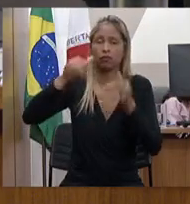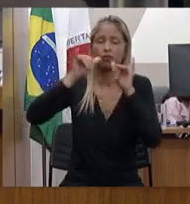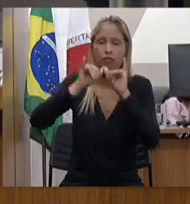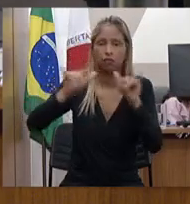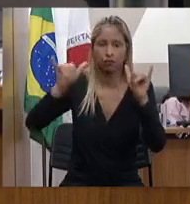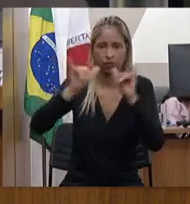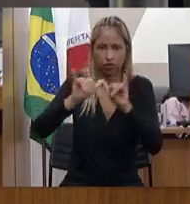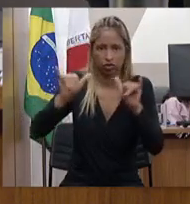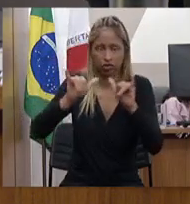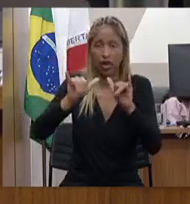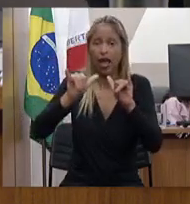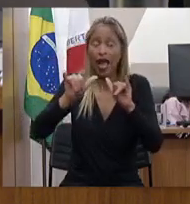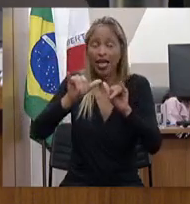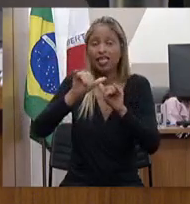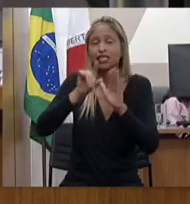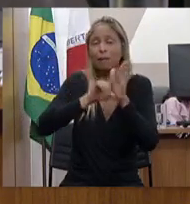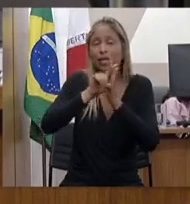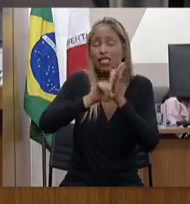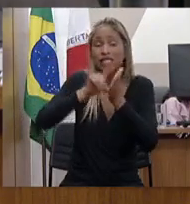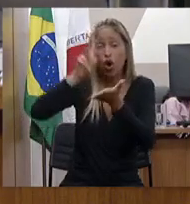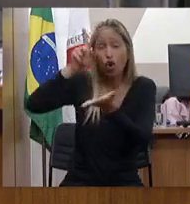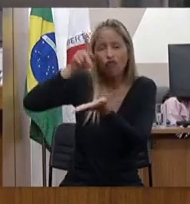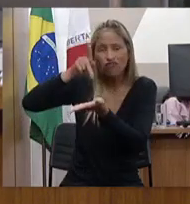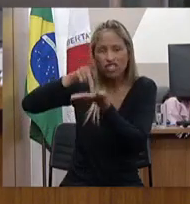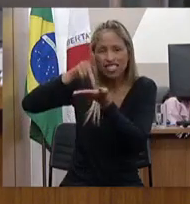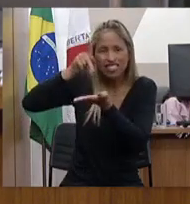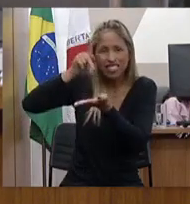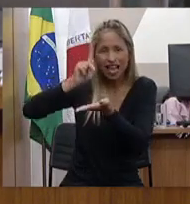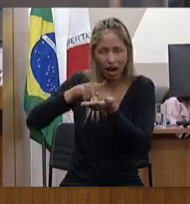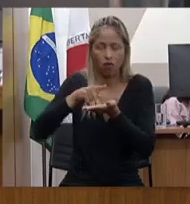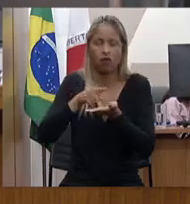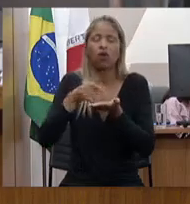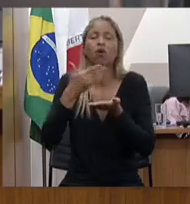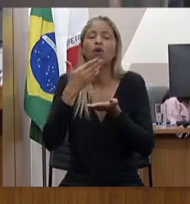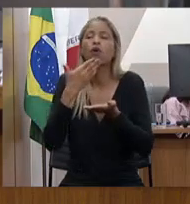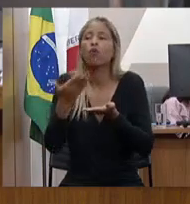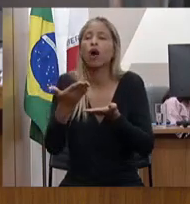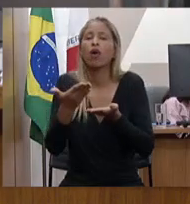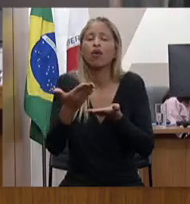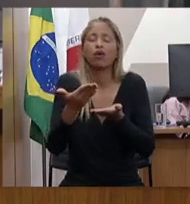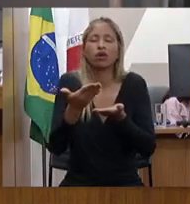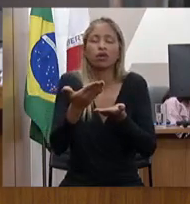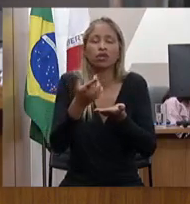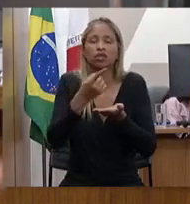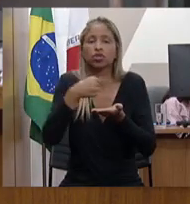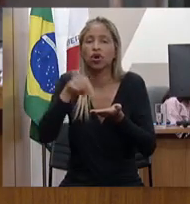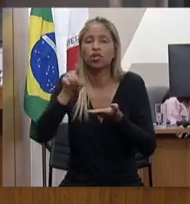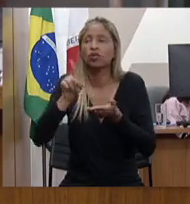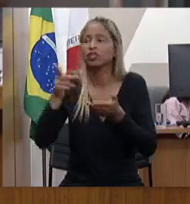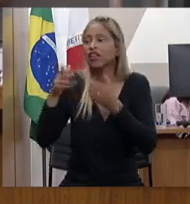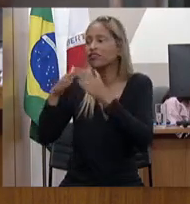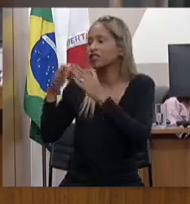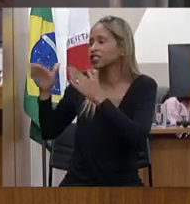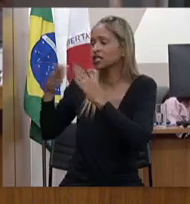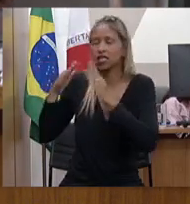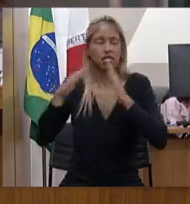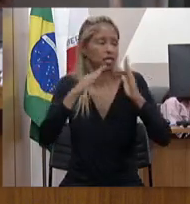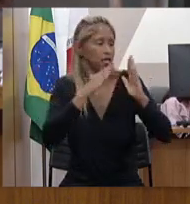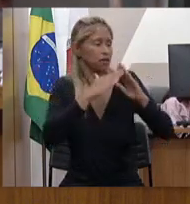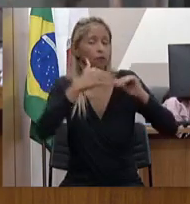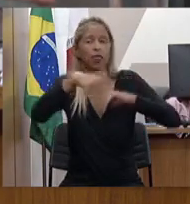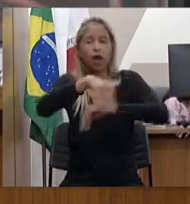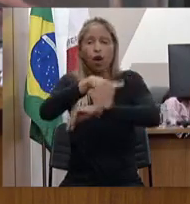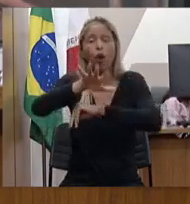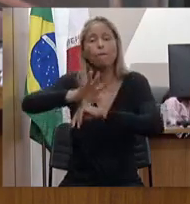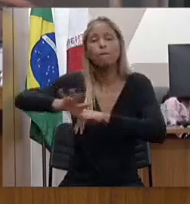que essa é a estatística oficial né qual de nós que não tem no seu vizinho na sua rua